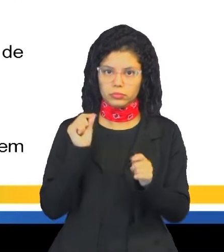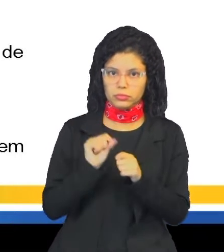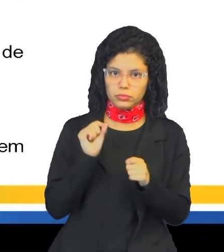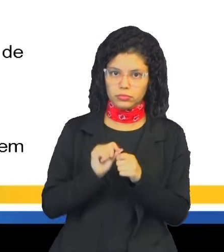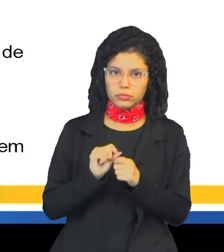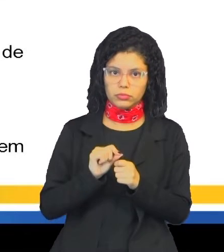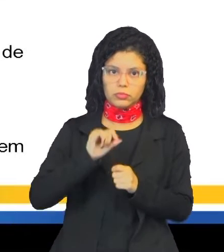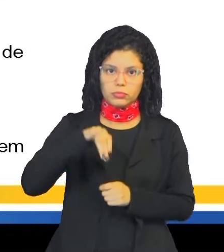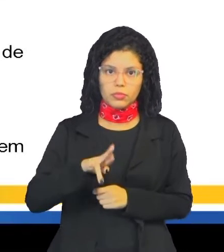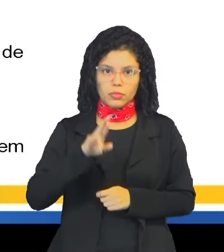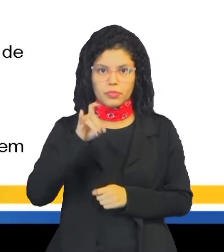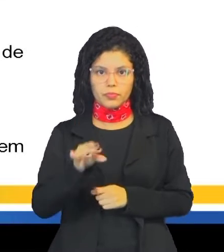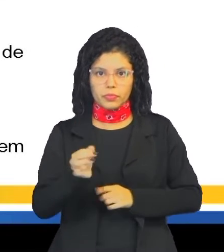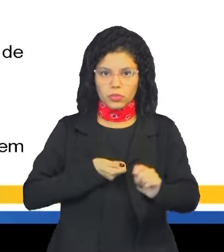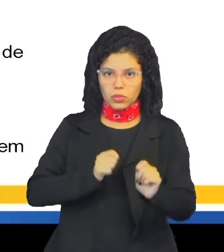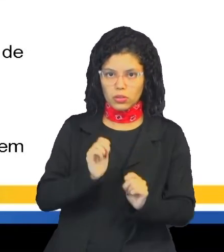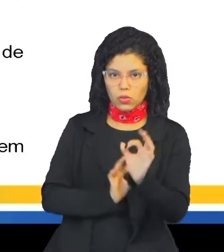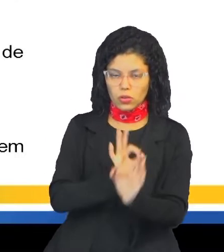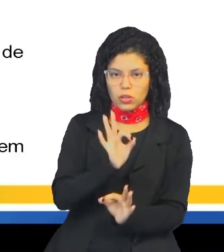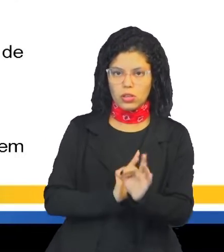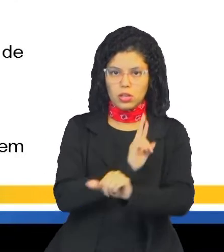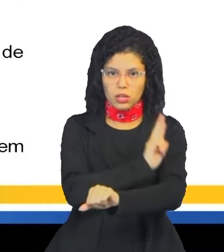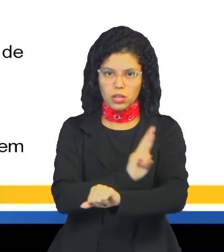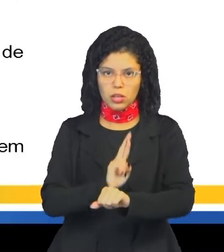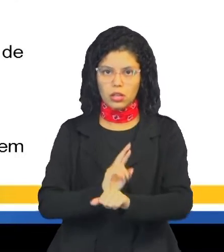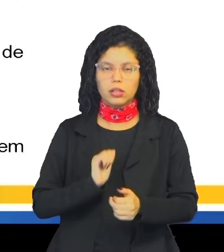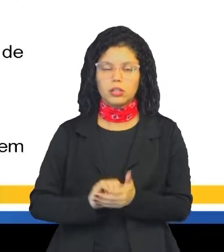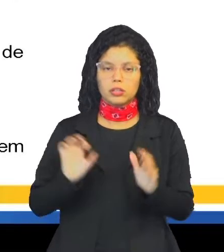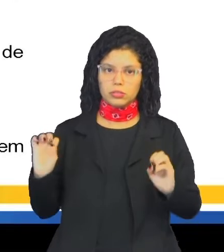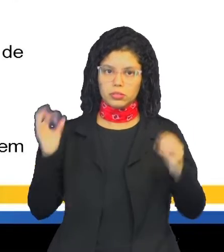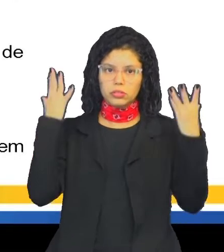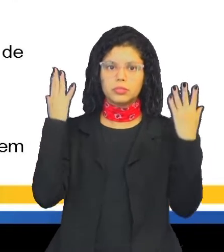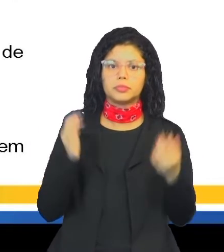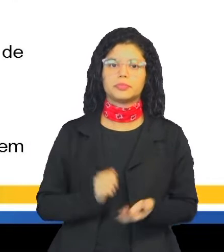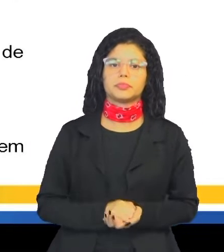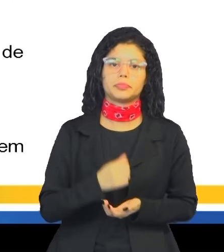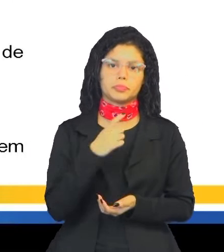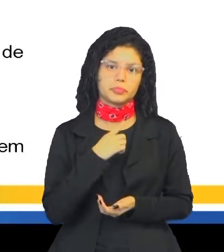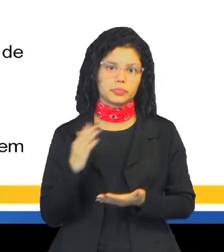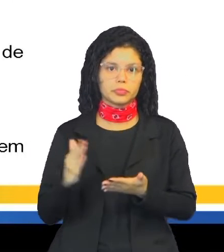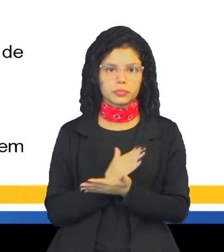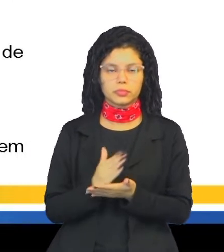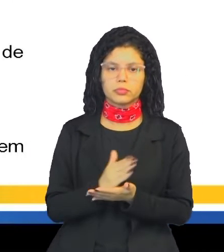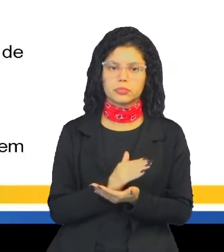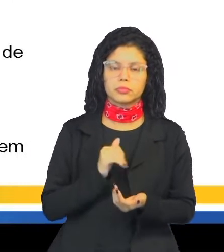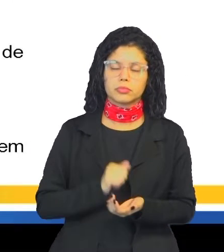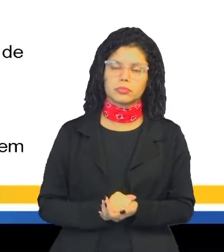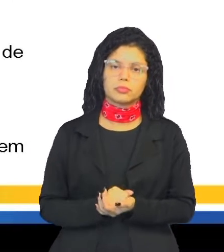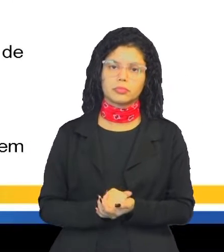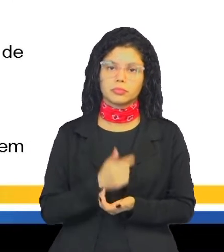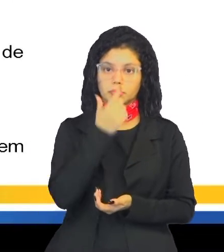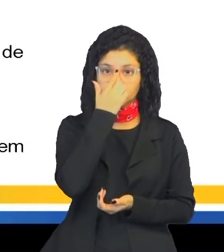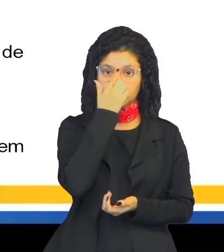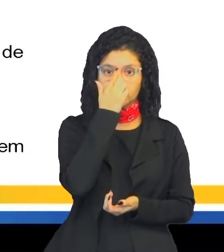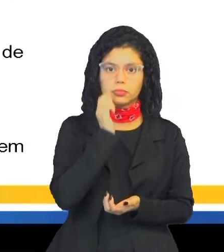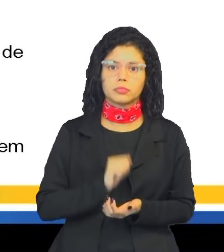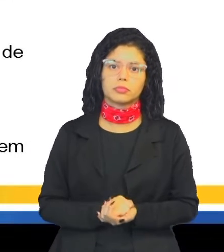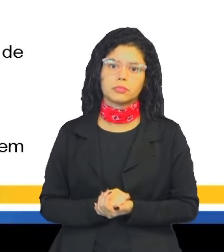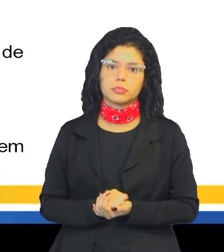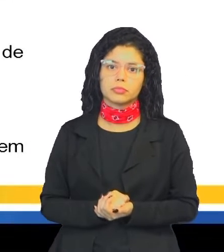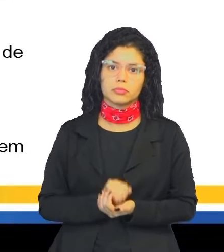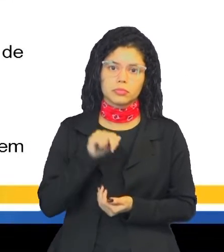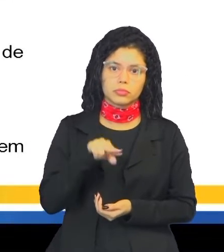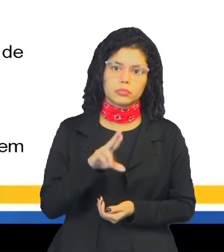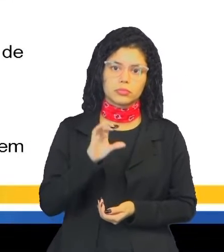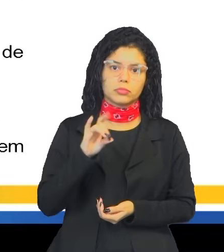de irmandades, né, manutenção de práticas religiosas e festejos, né, a gente tem aí algumas irmandades, né, por exemplo, Nossa Senhora do Rosário dos